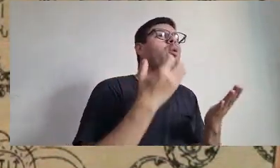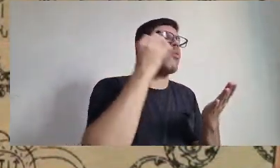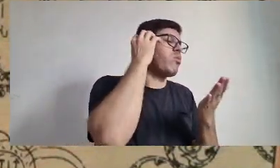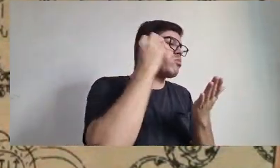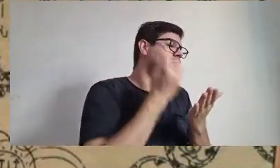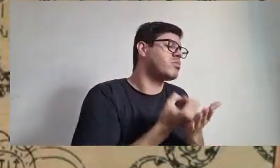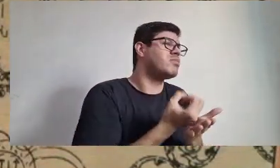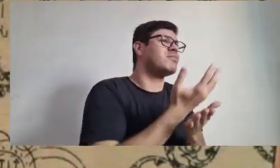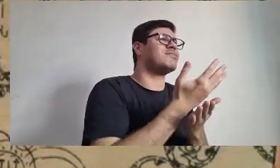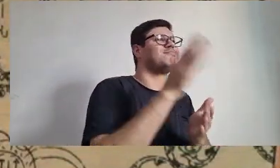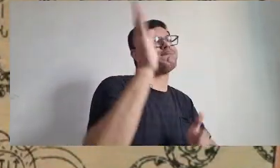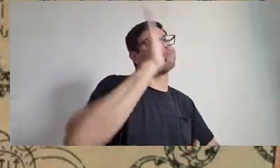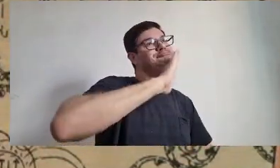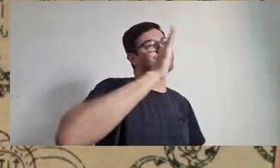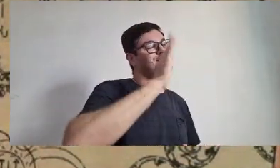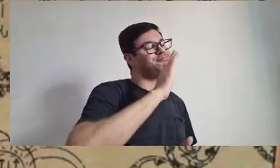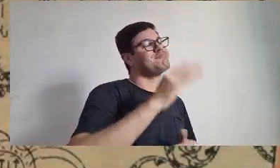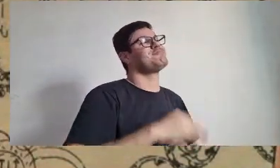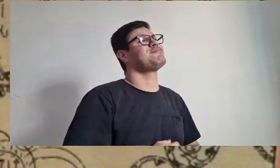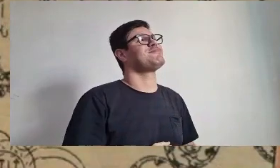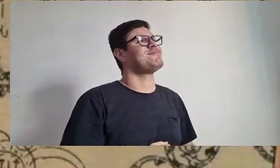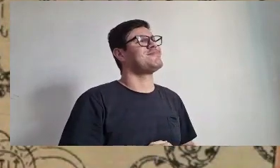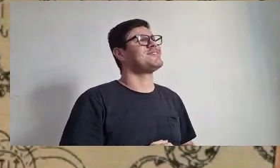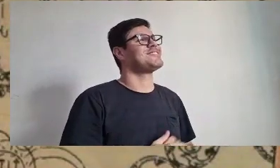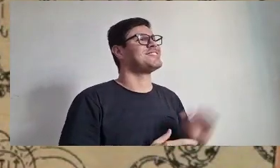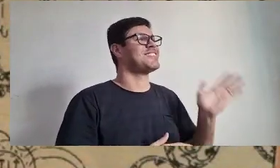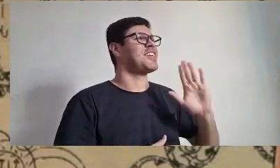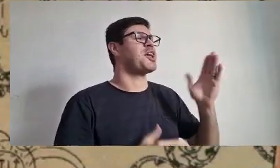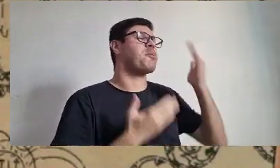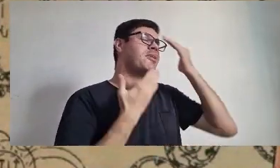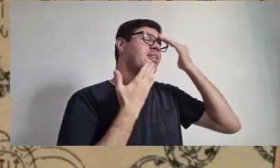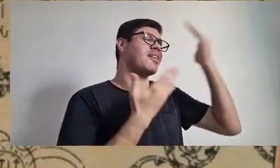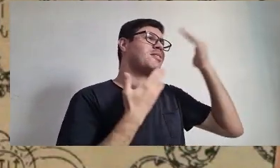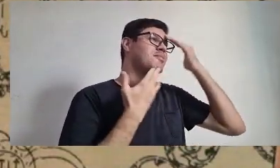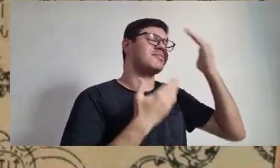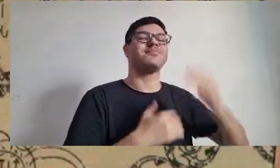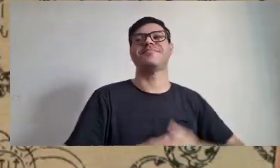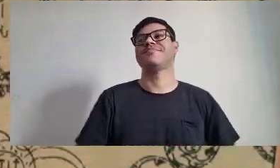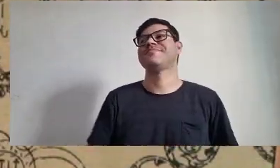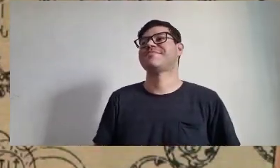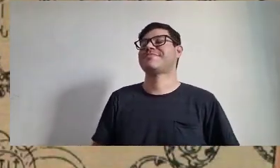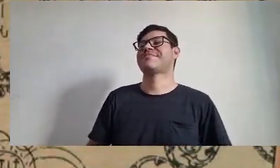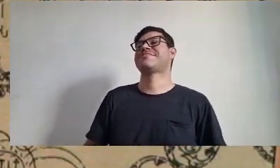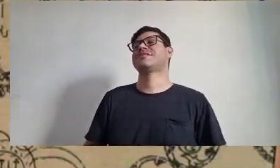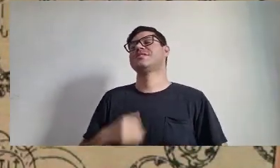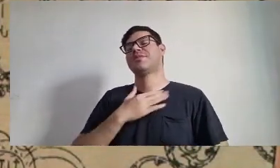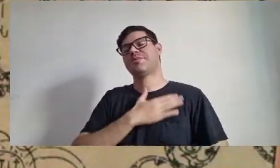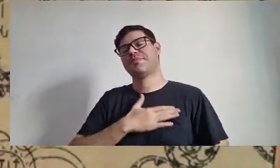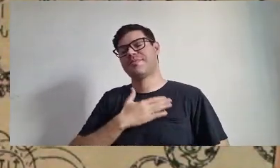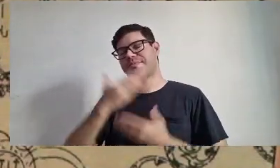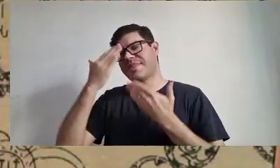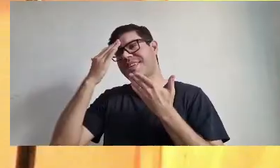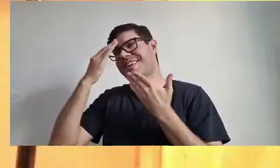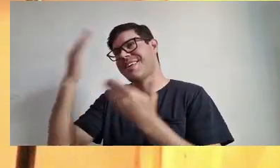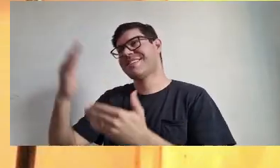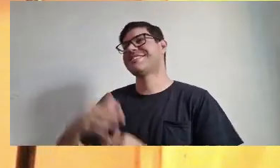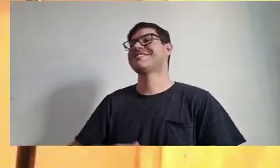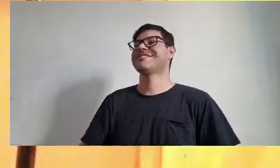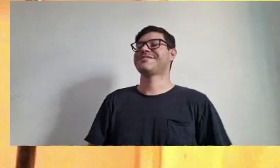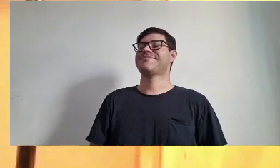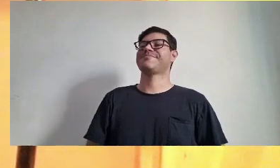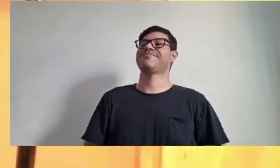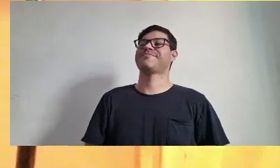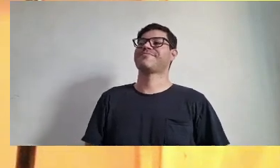bye bye e arrivederci. Grazie mille, grazie tanti. Sì. Arrivederci. Prego.